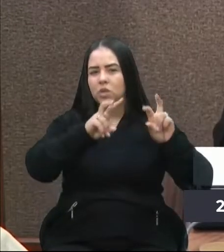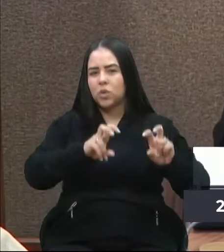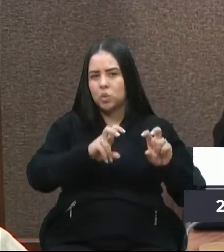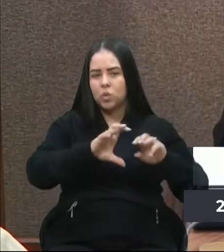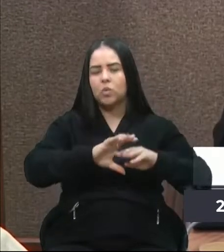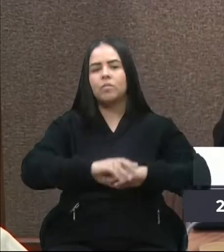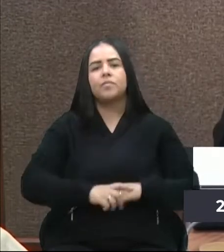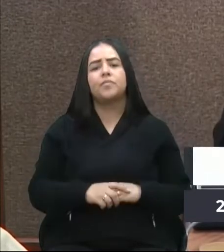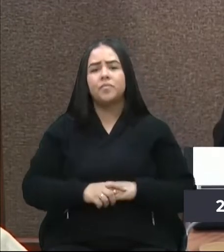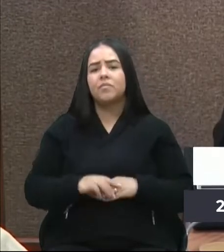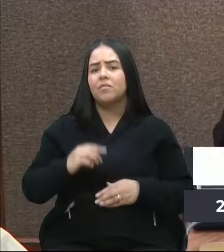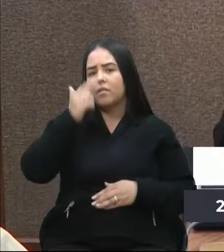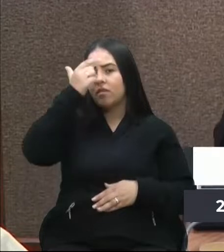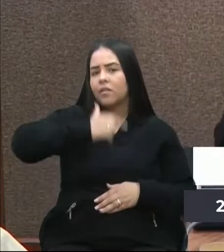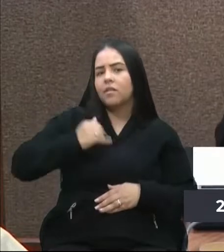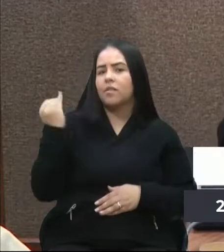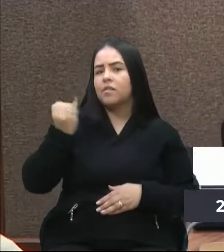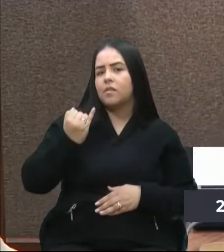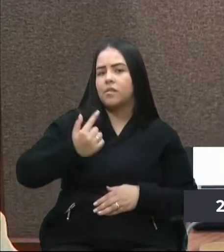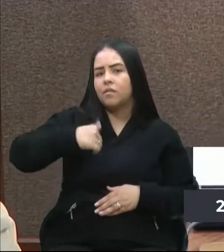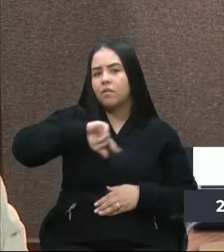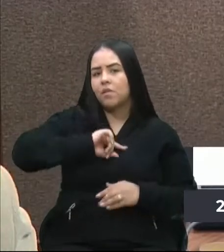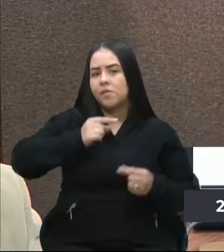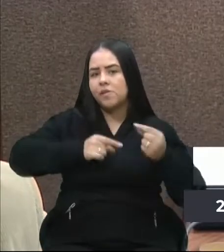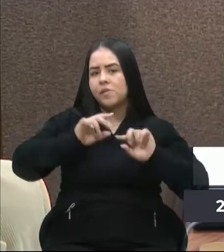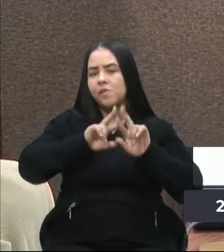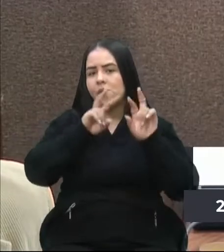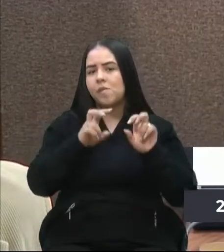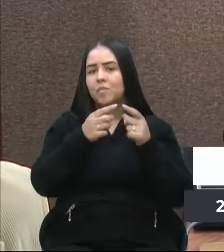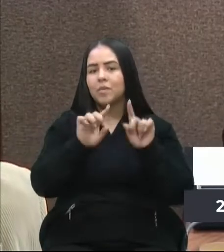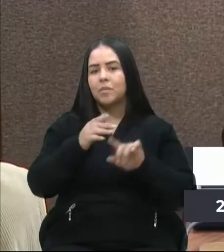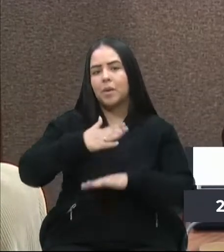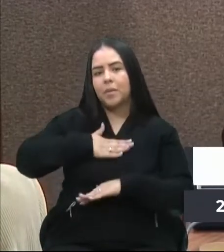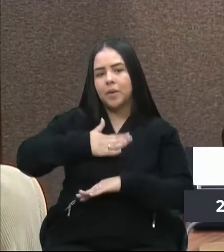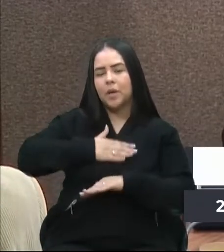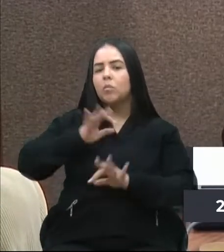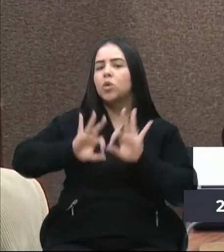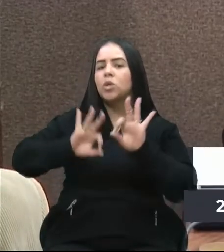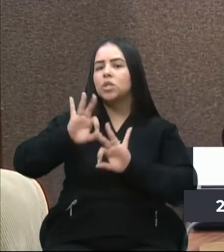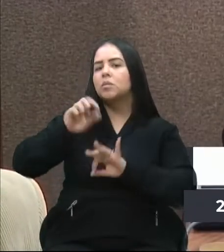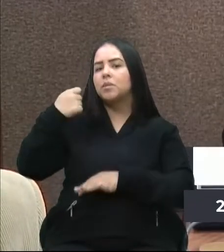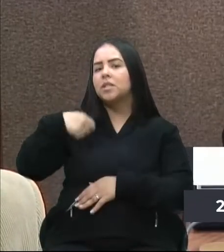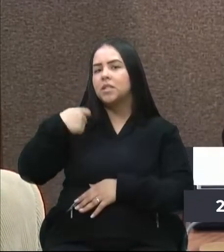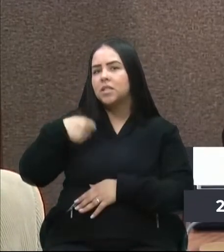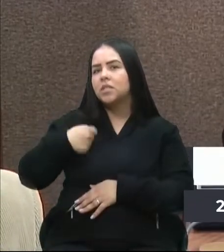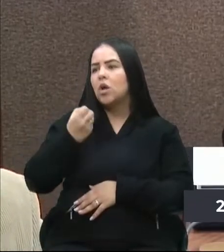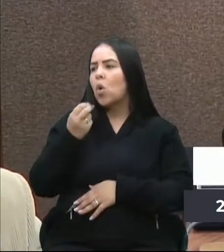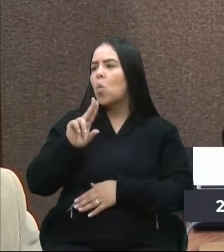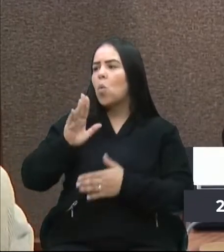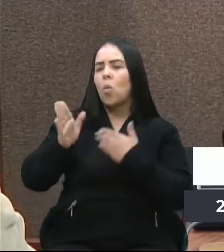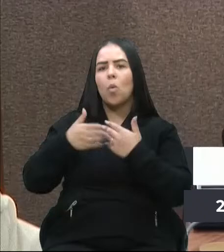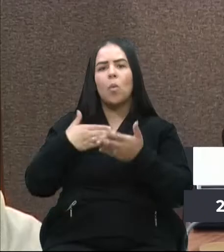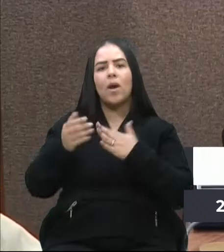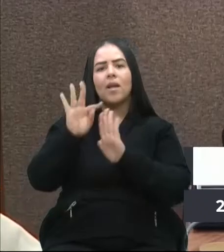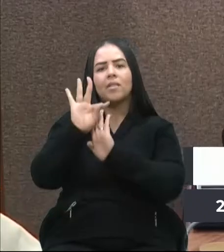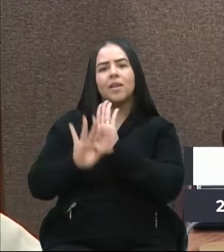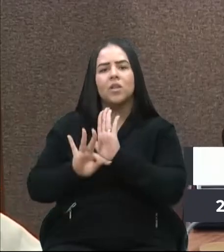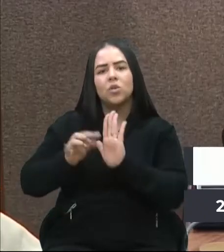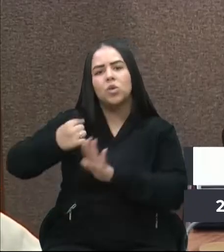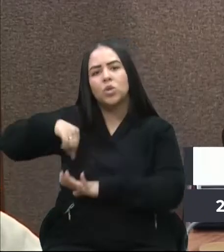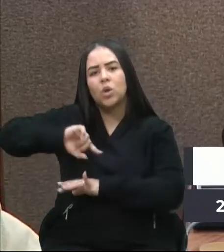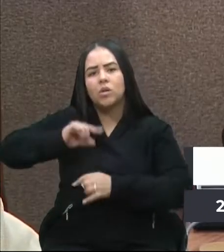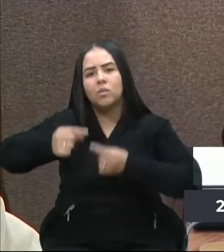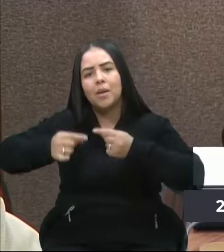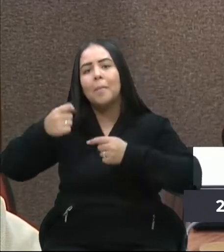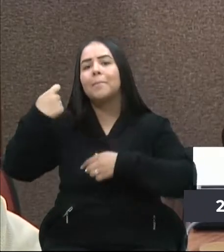assunto. Então, acho importantíssimo que a gente discuta. Mas, para mim, um projeto precisa, ou qualquer texto que a gente venha a debater, ele precisa estar